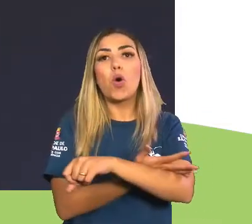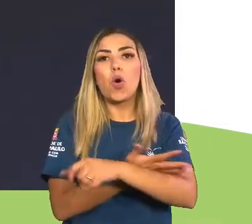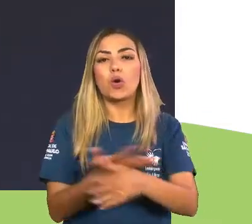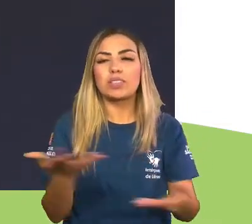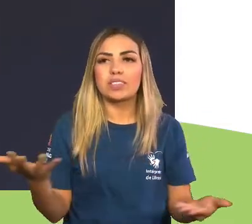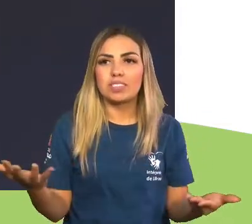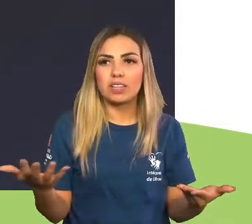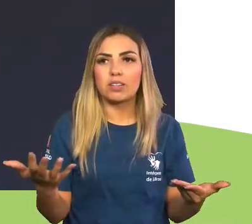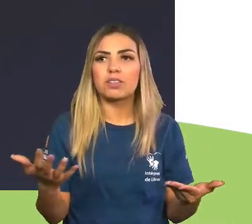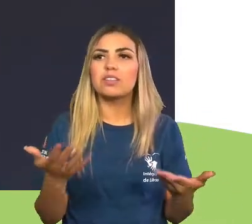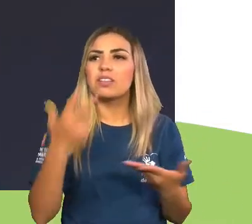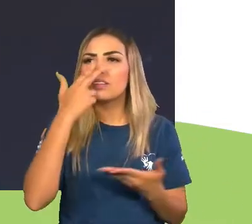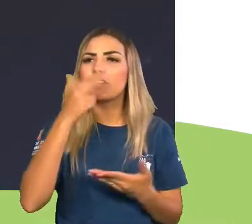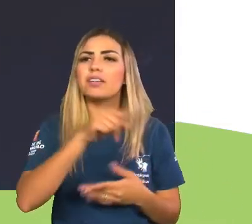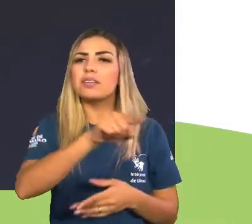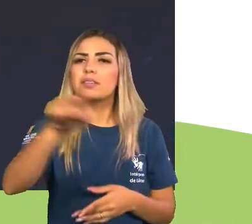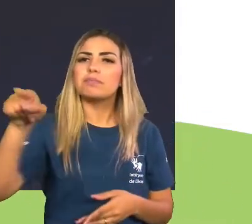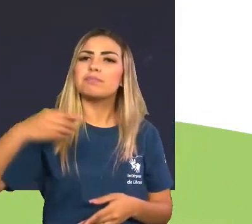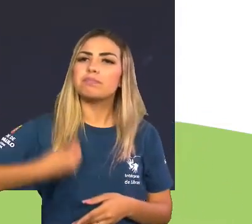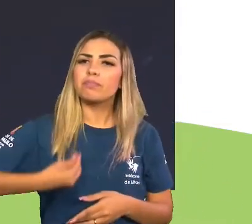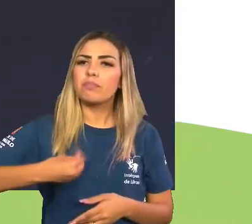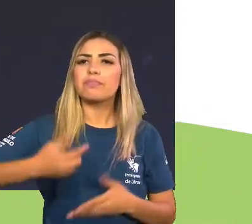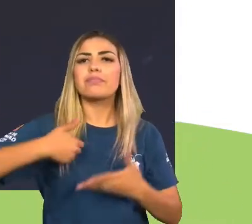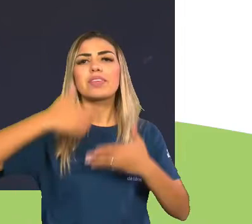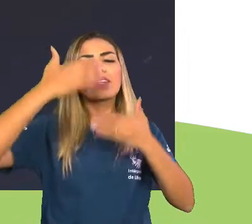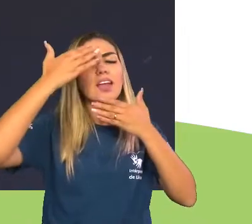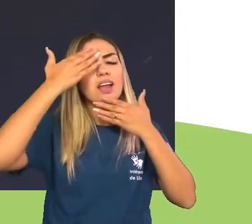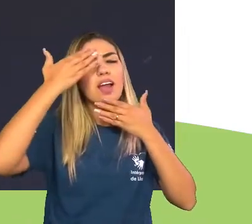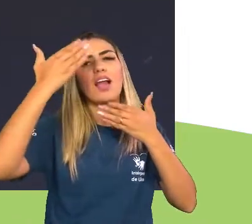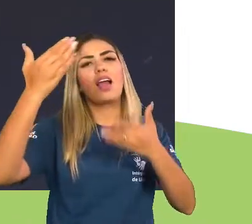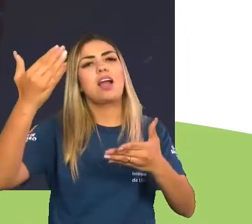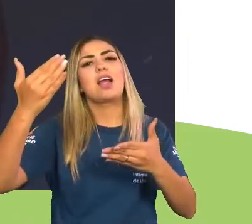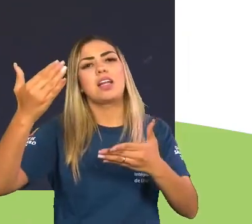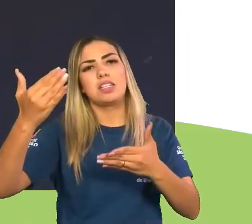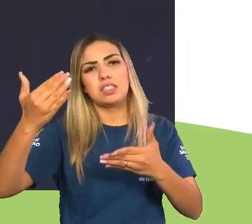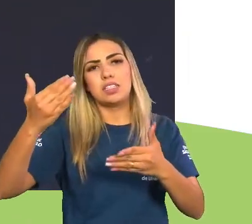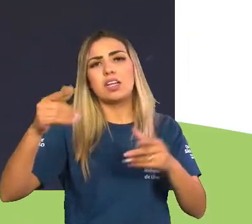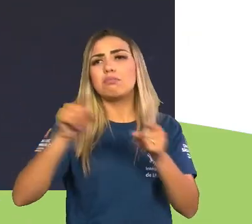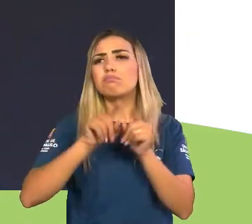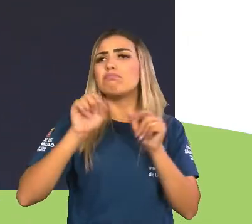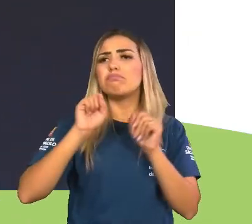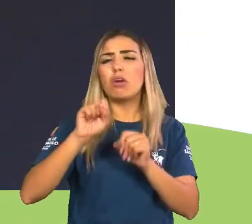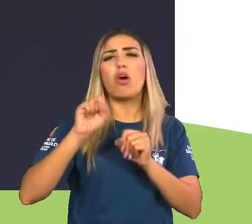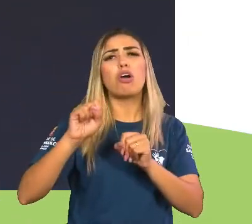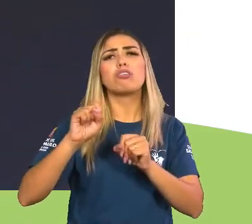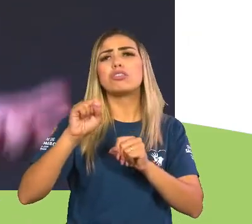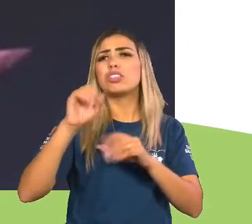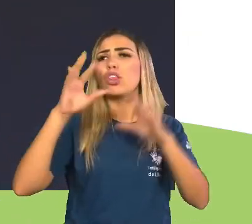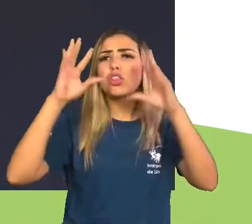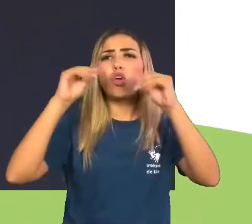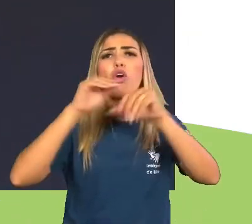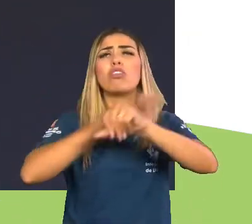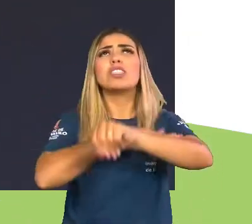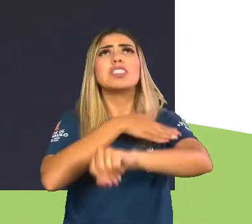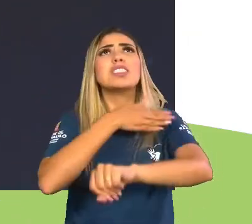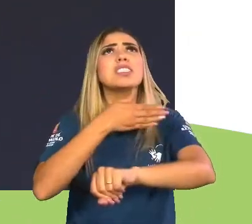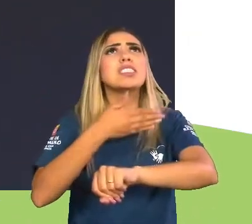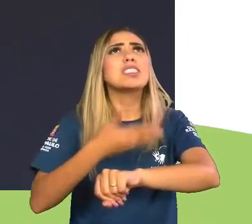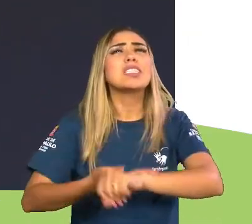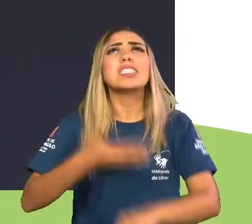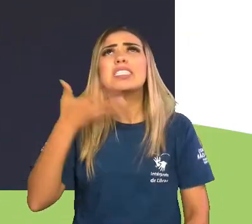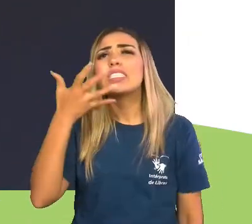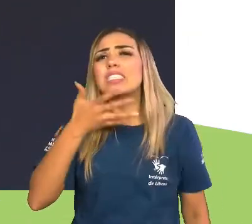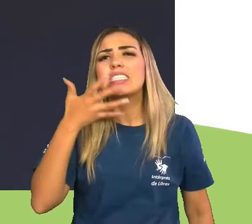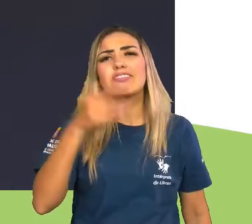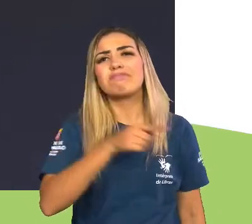agora. Eu acho que em nome de todos que estão aqui, eu quero agradecer imensamente. E olha, podia passar a noite inteira aqui batendo papo com vocês, eu tenho certeza que ninguém